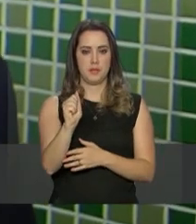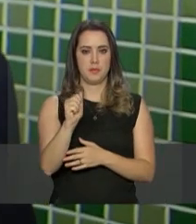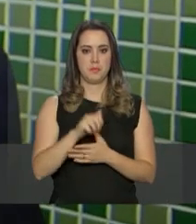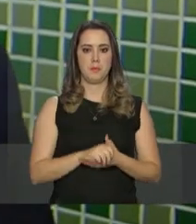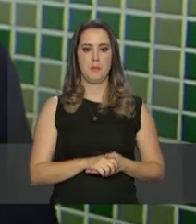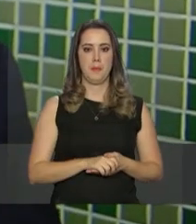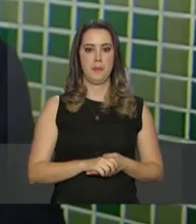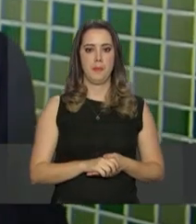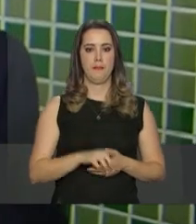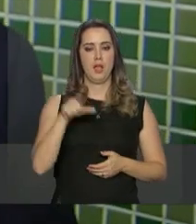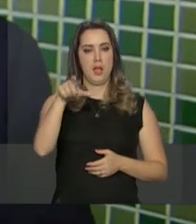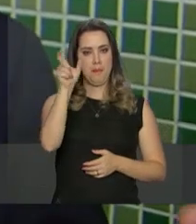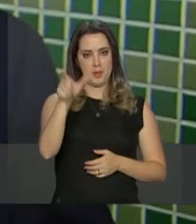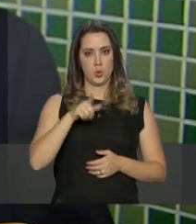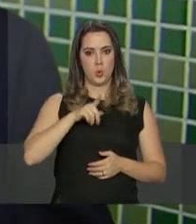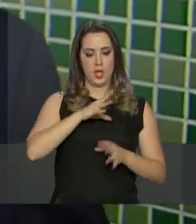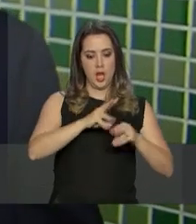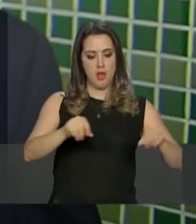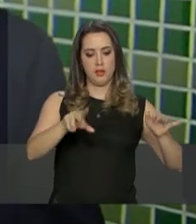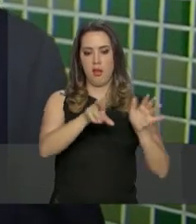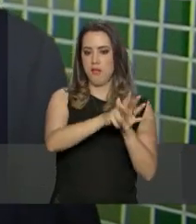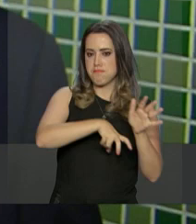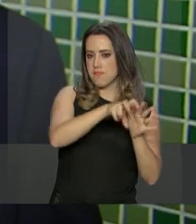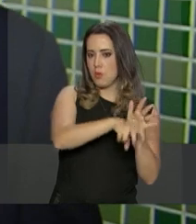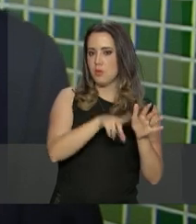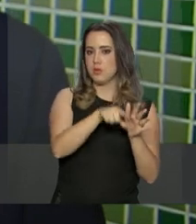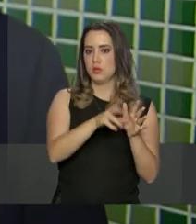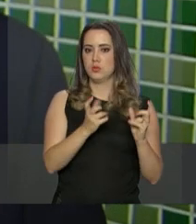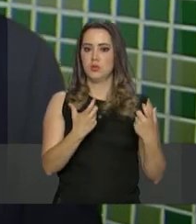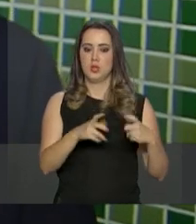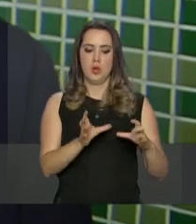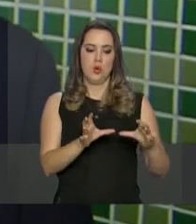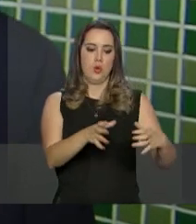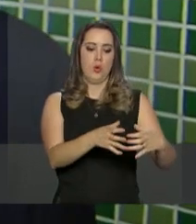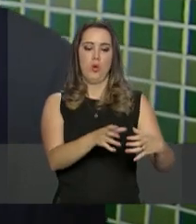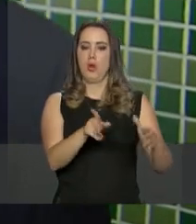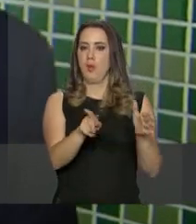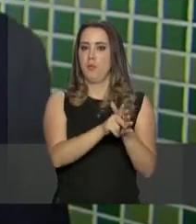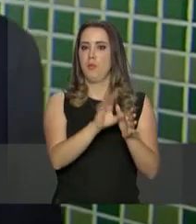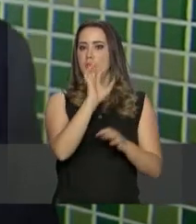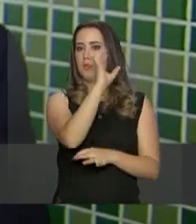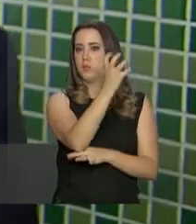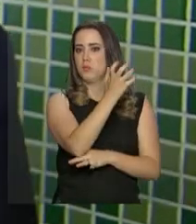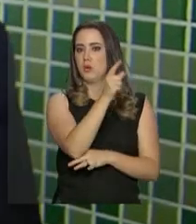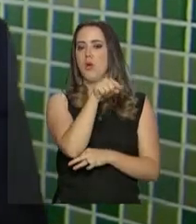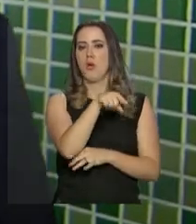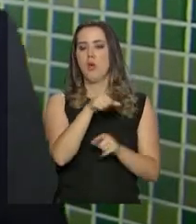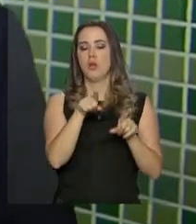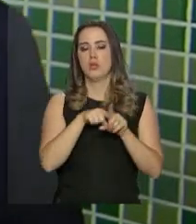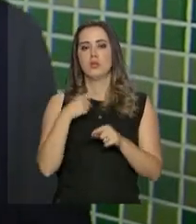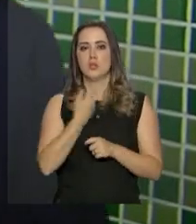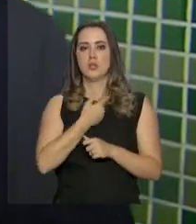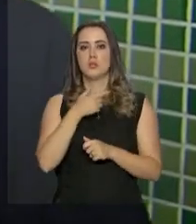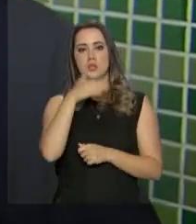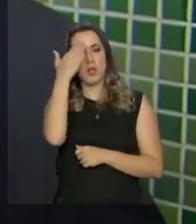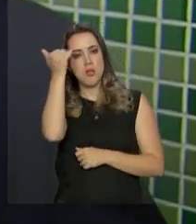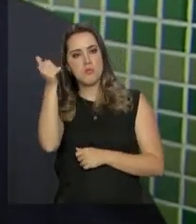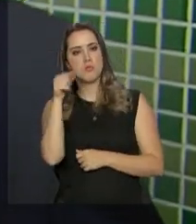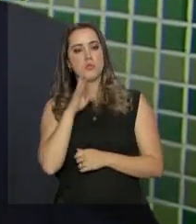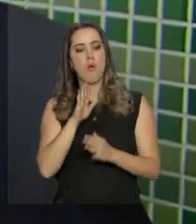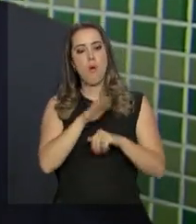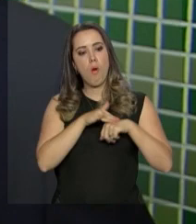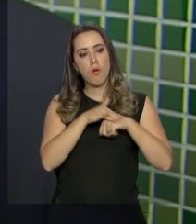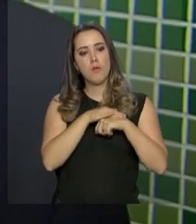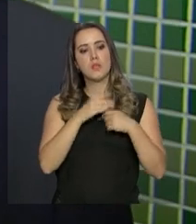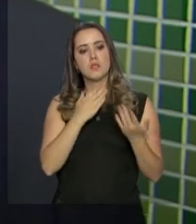propriedade. Nessa propriedade tem uma área que ele não usa, está em vegetação nativa. Nós podemos convencê-lo a manter